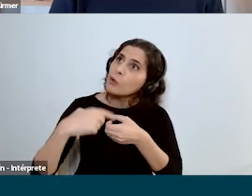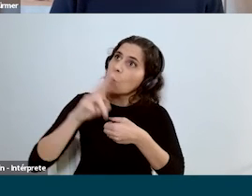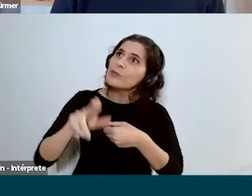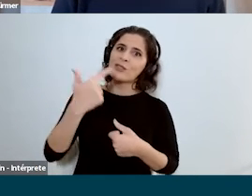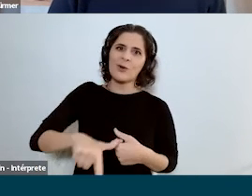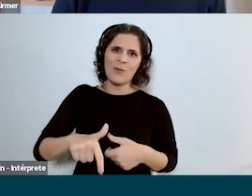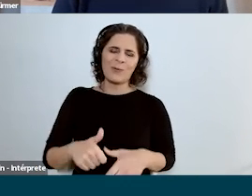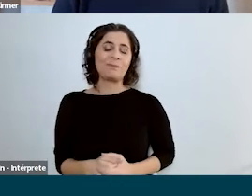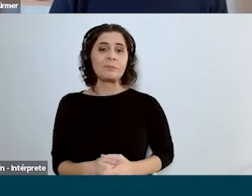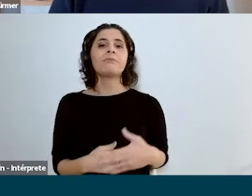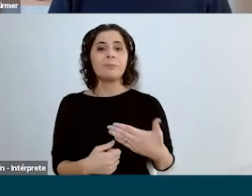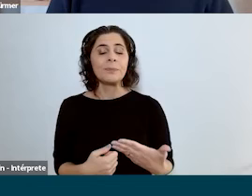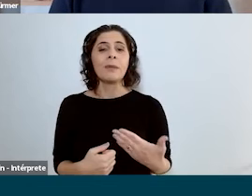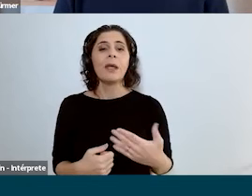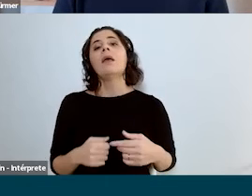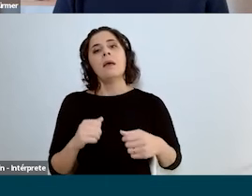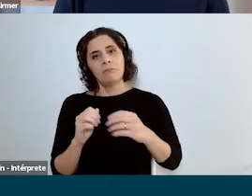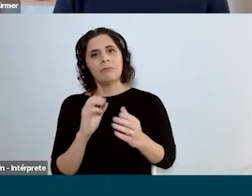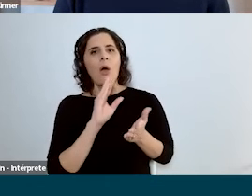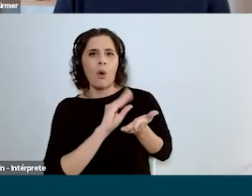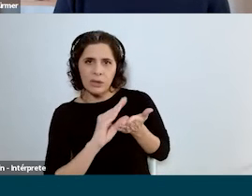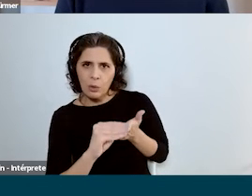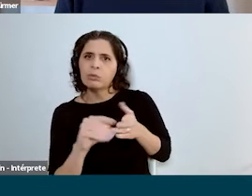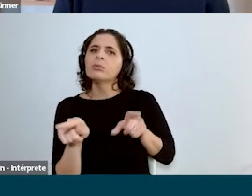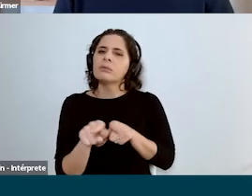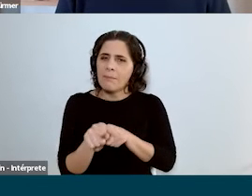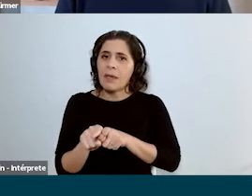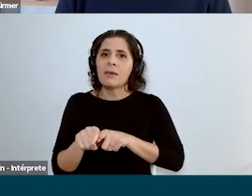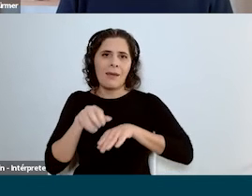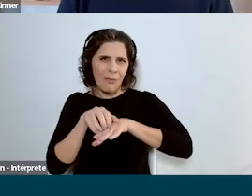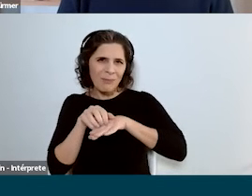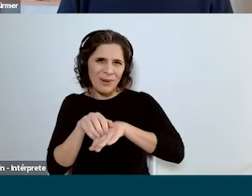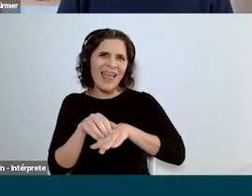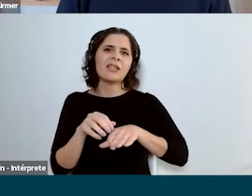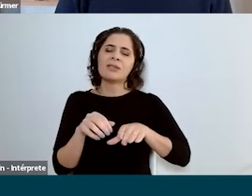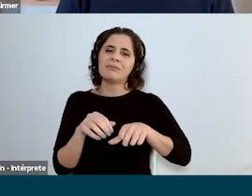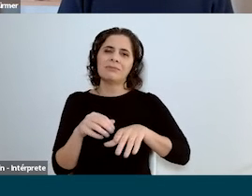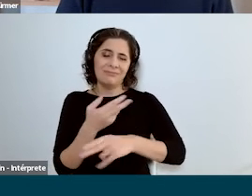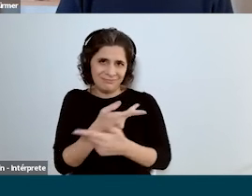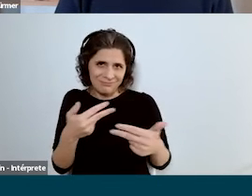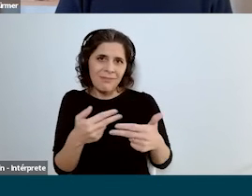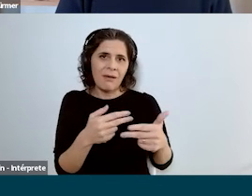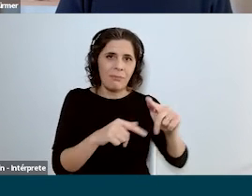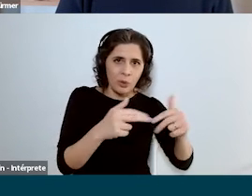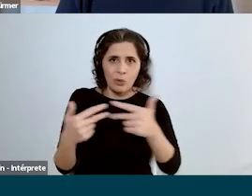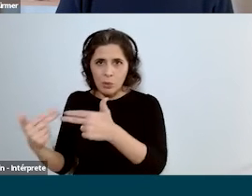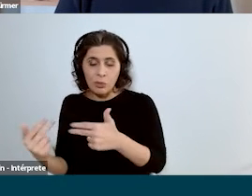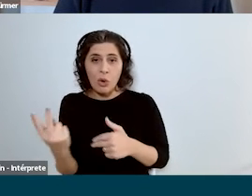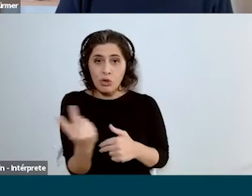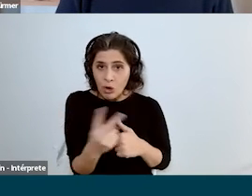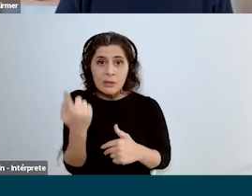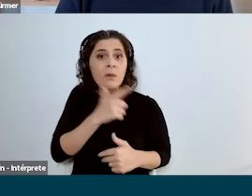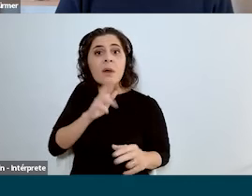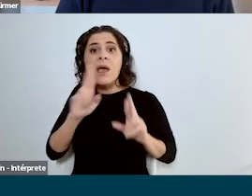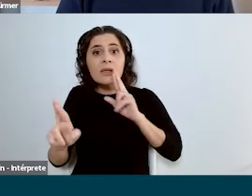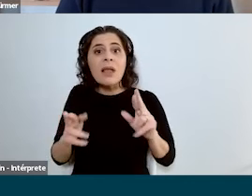interessante aqui é que nos dois casos, tanto no caso do produto de conteúdo como no caso do produto de mobilidade, a gente conseguiu ter resultados melhores